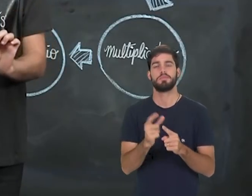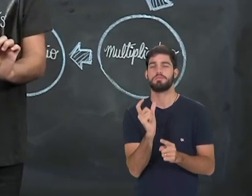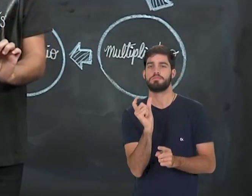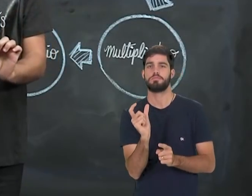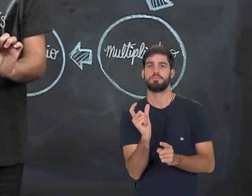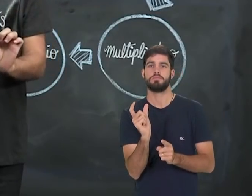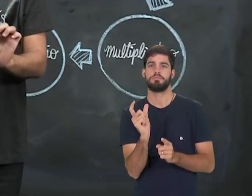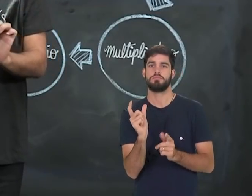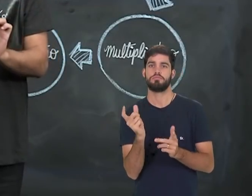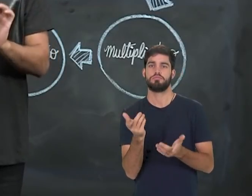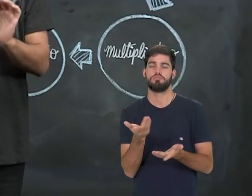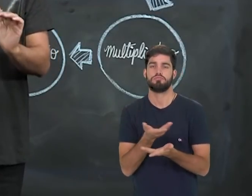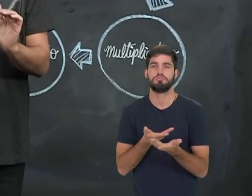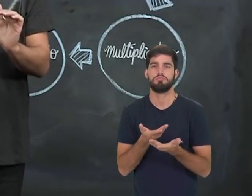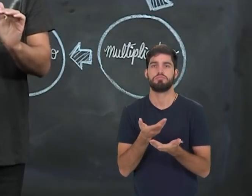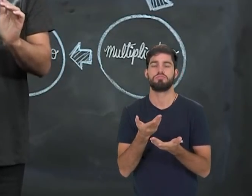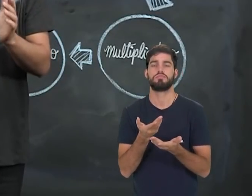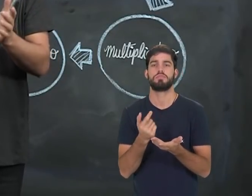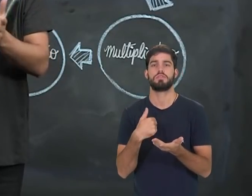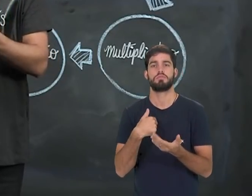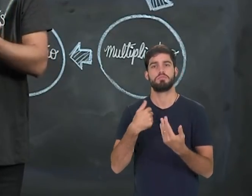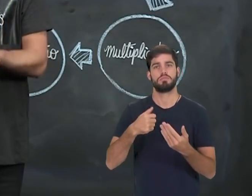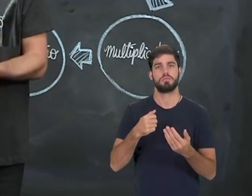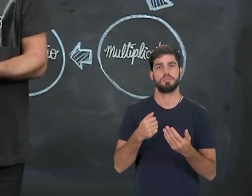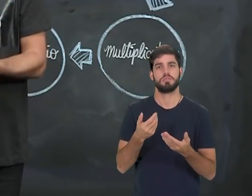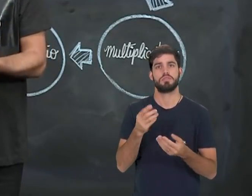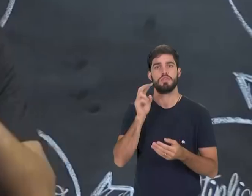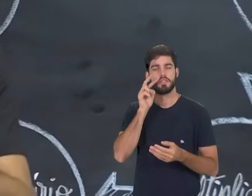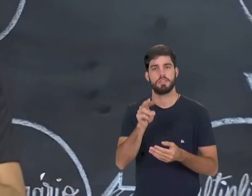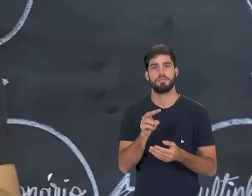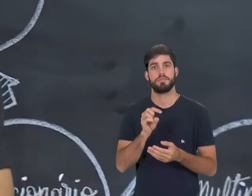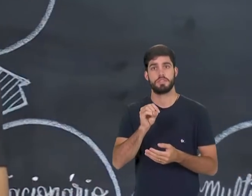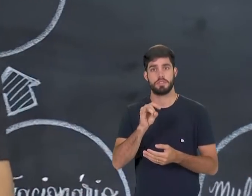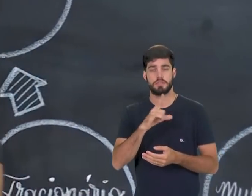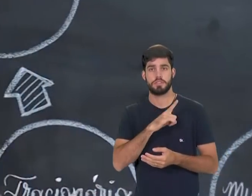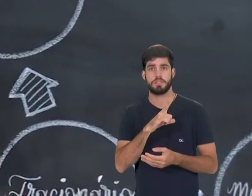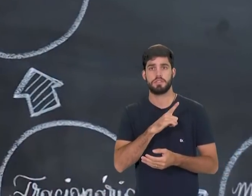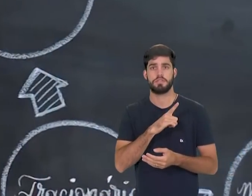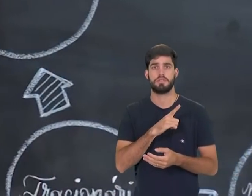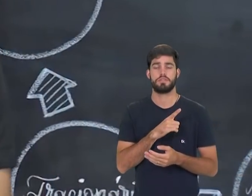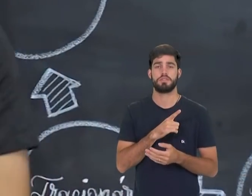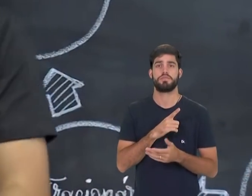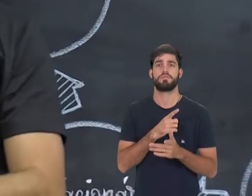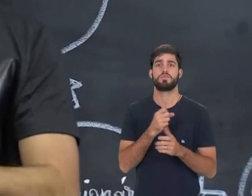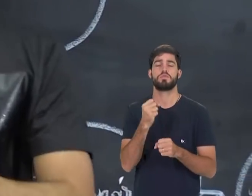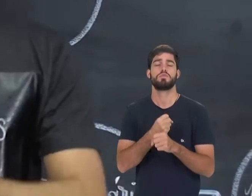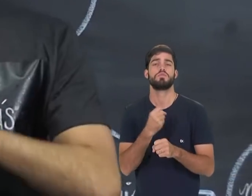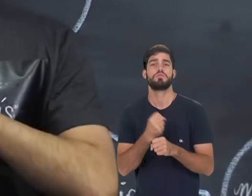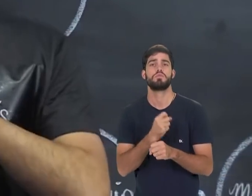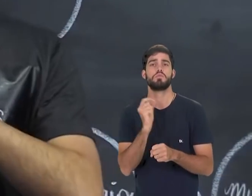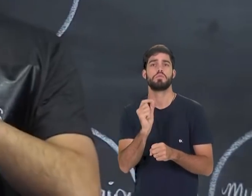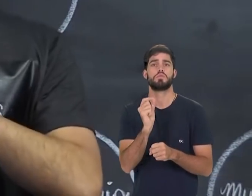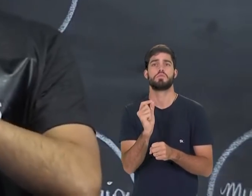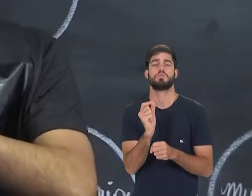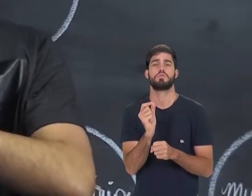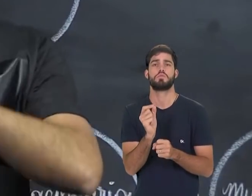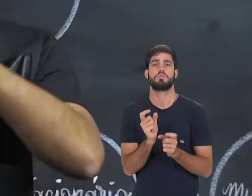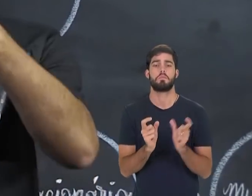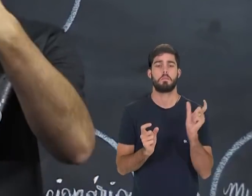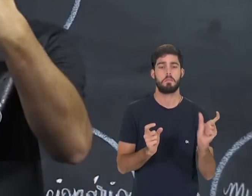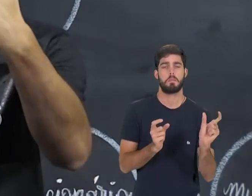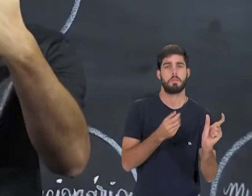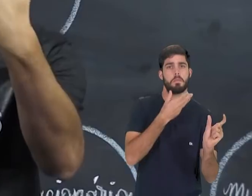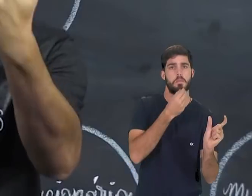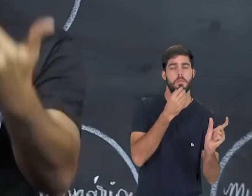de uma construção frasal. Então, eu preciso estabelecer essa relação. Se você tiver numa construção frasal a ideia de uma palavra